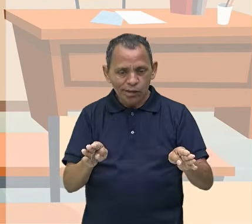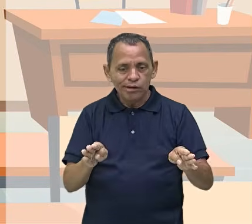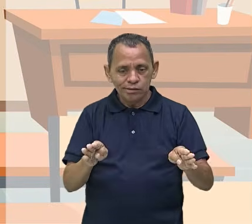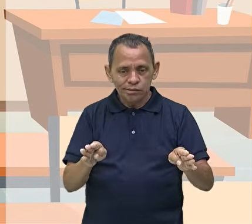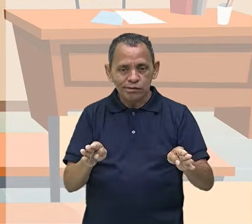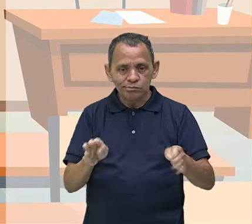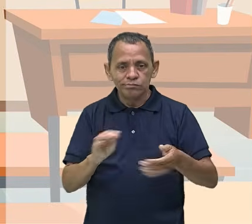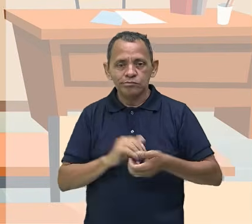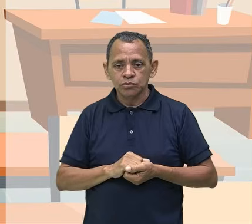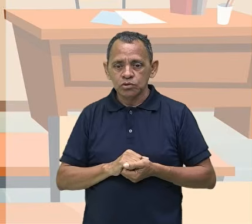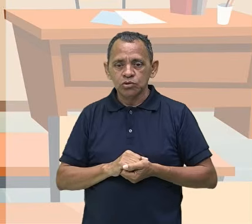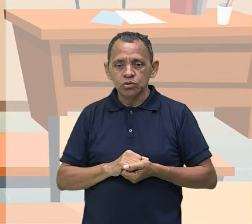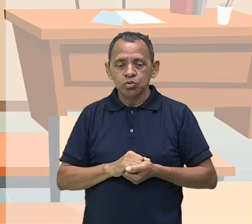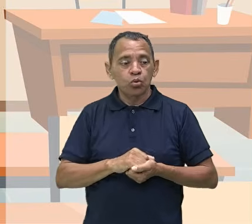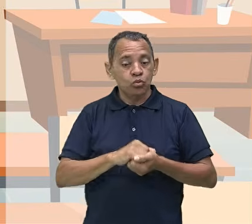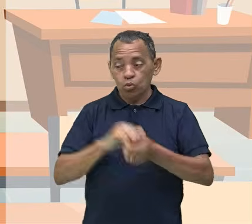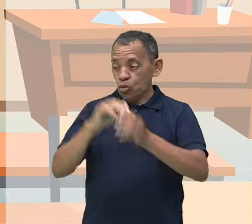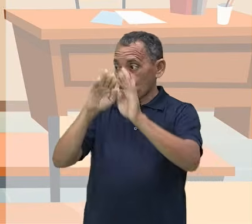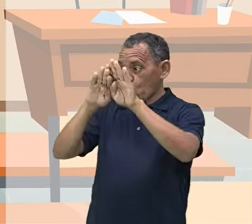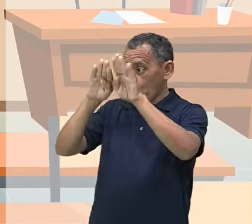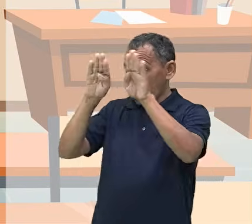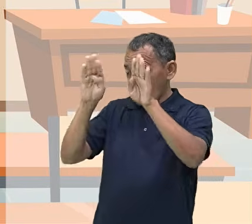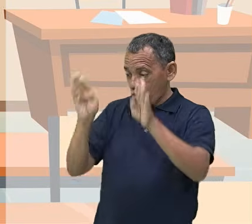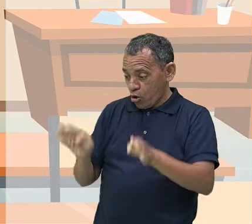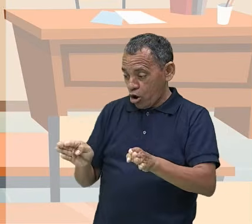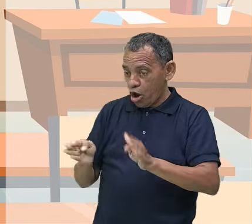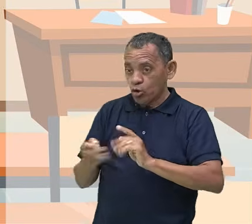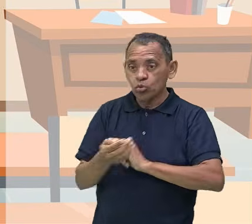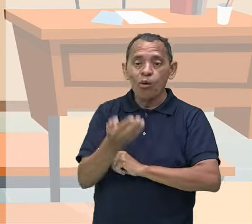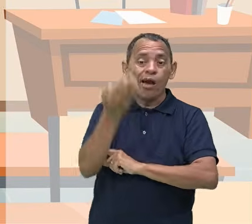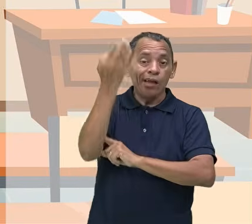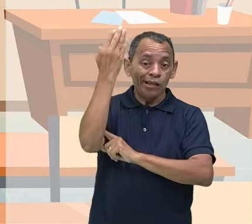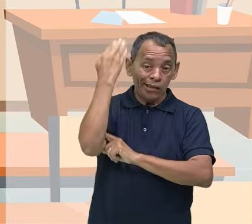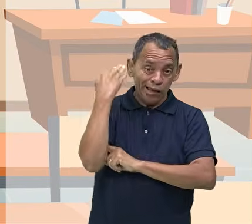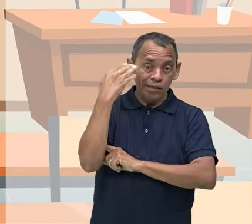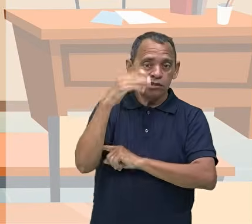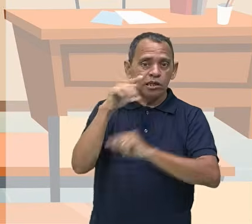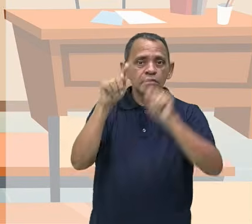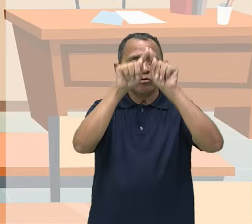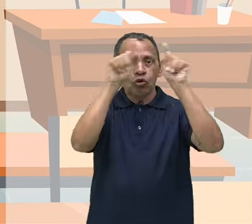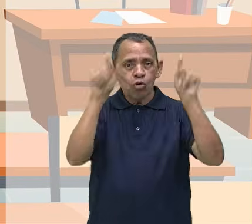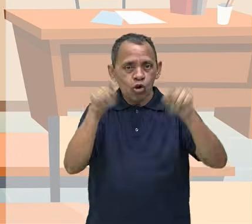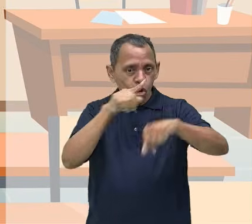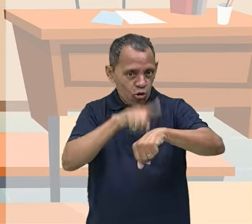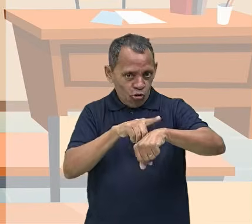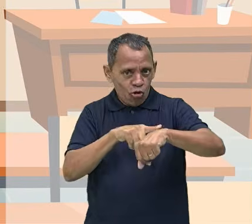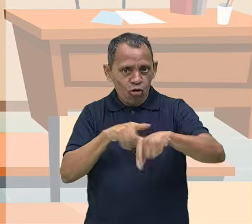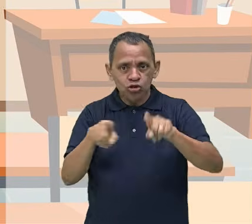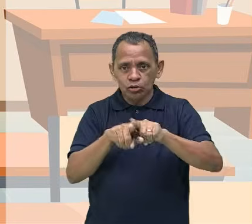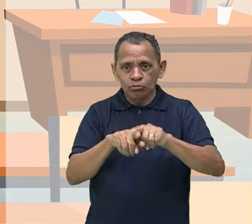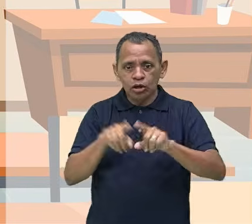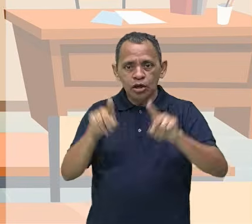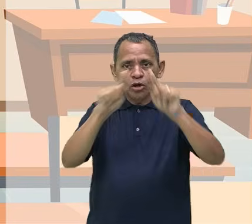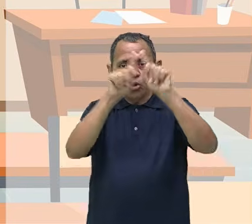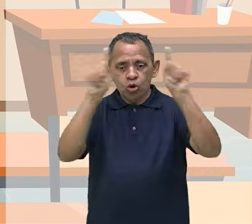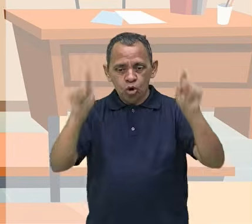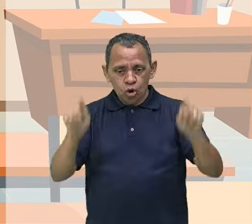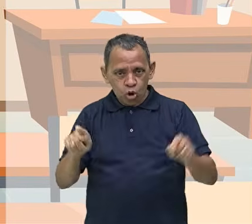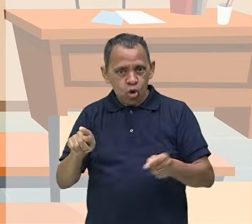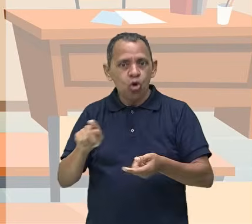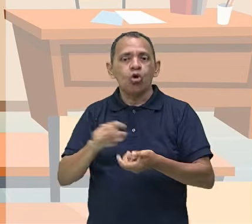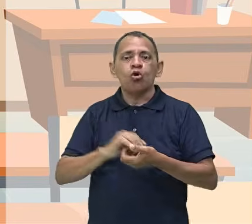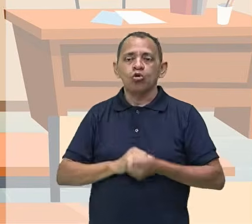armário. Atrás dele a gente já observa um relógio, a lousa, e à frente dele já vai ter o quê? As mesas e